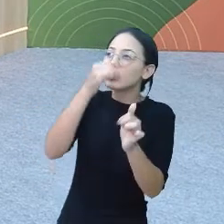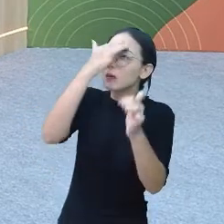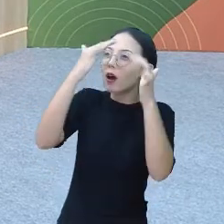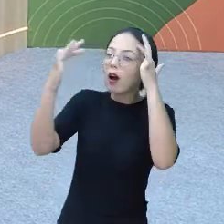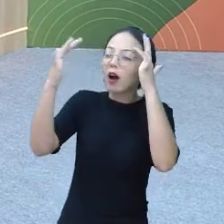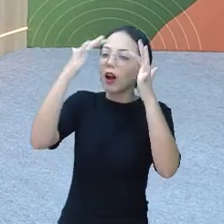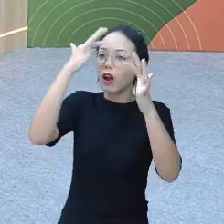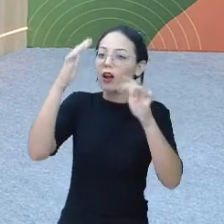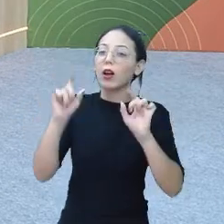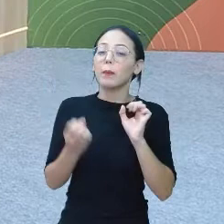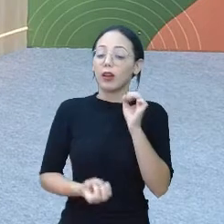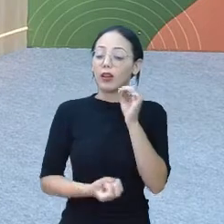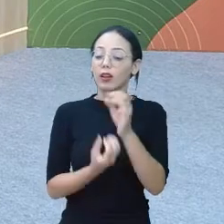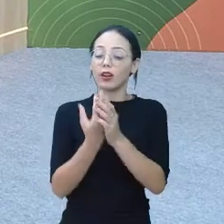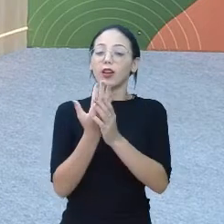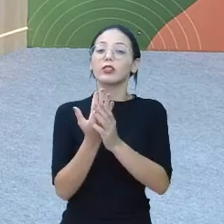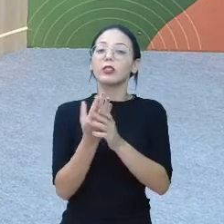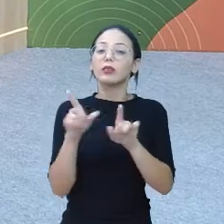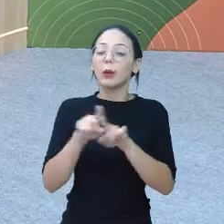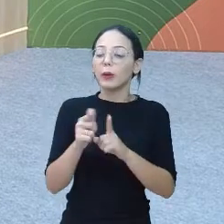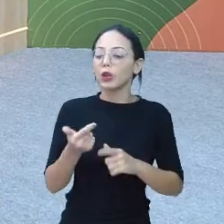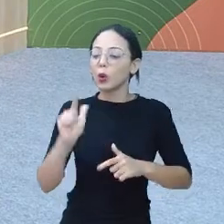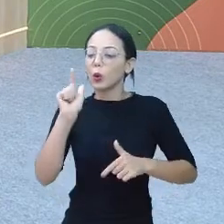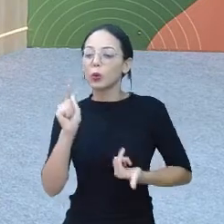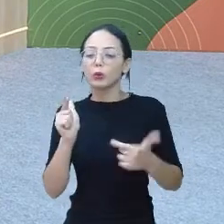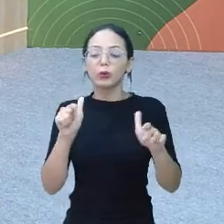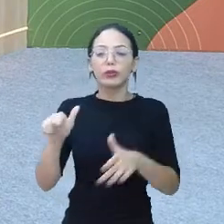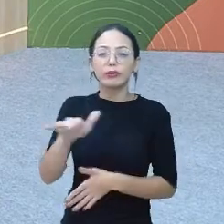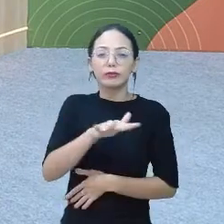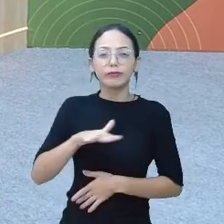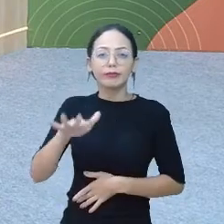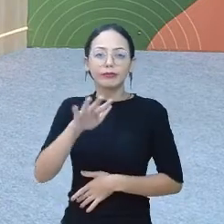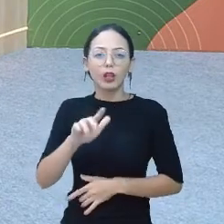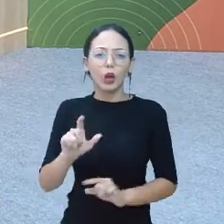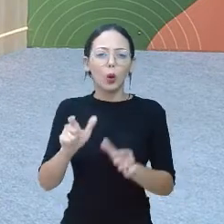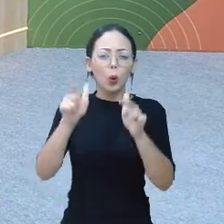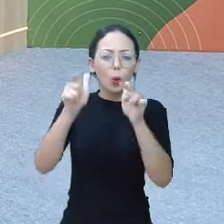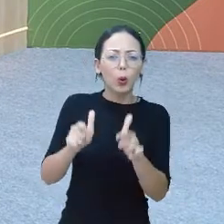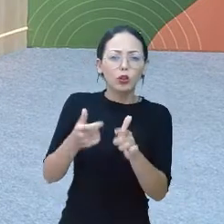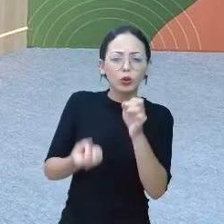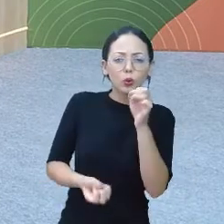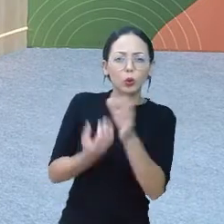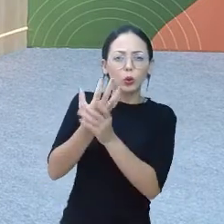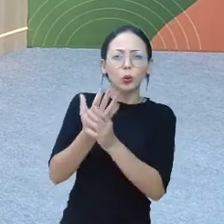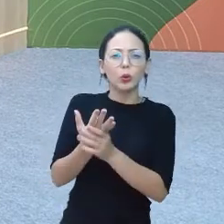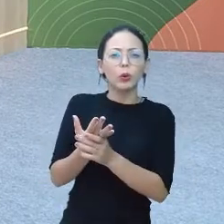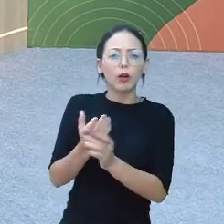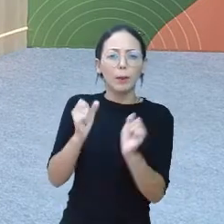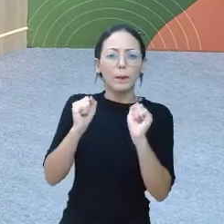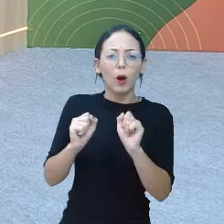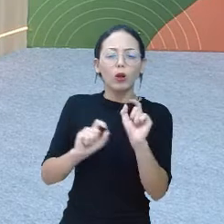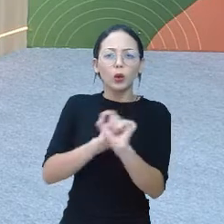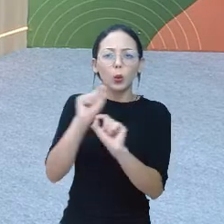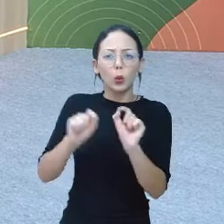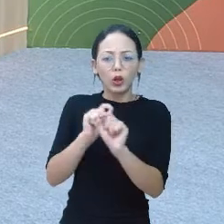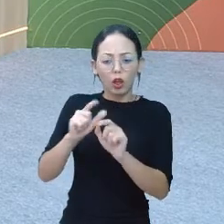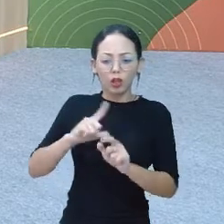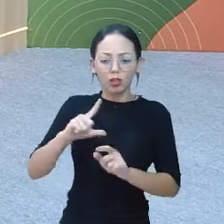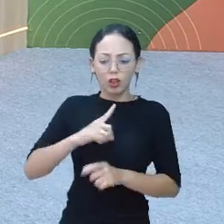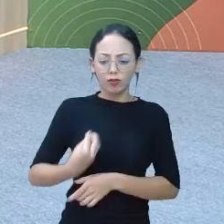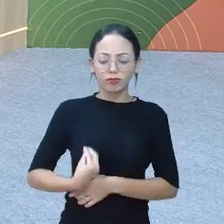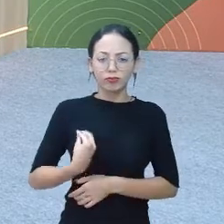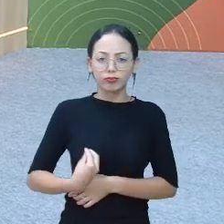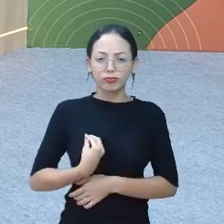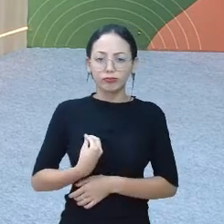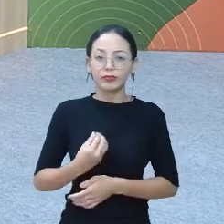reais, para a criação de outros lugares, onde tudo isso que eu criei, que está dentro da minha cabeça, pode se materializar, pode existir.